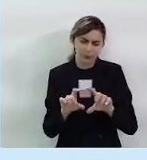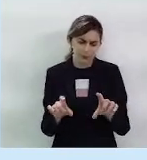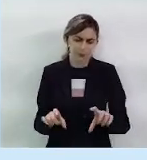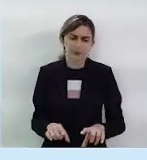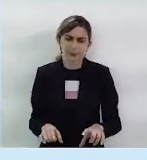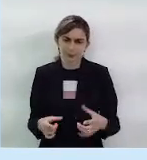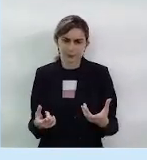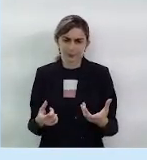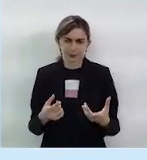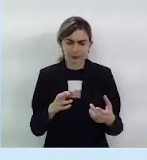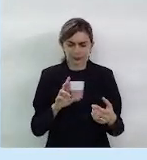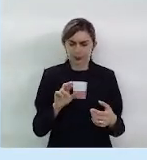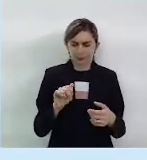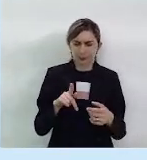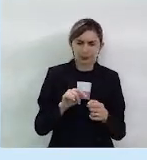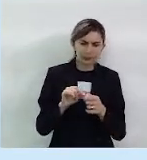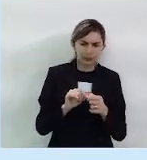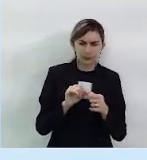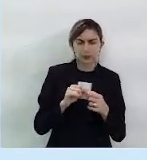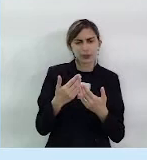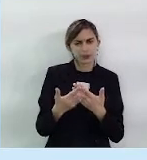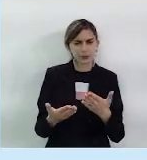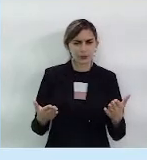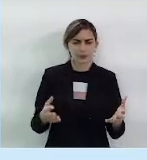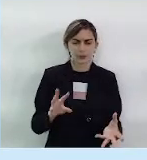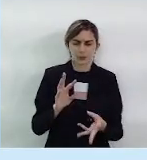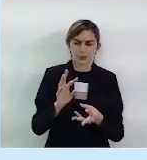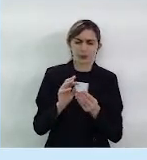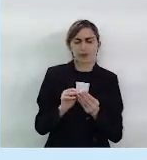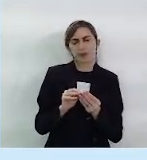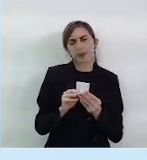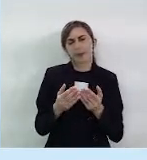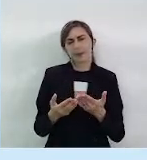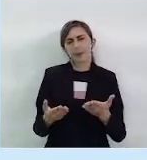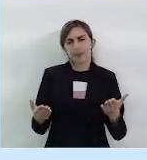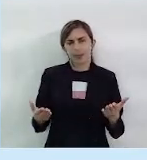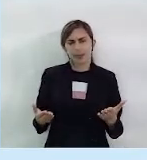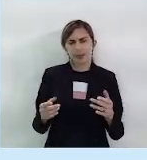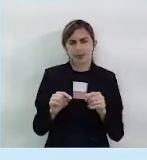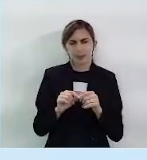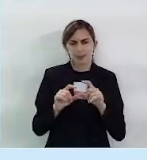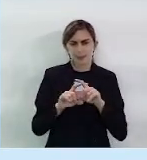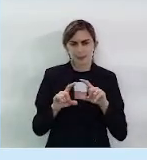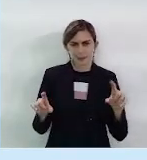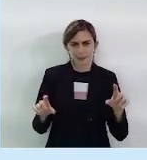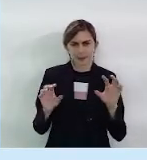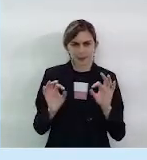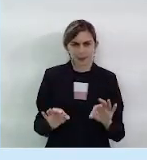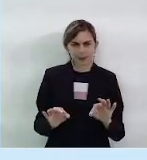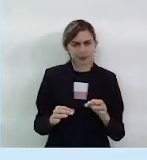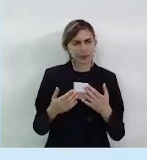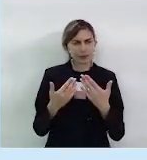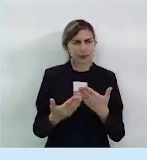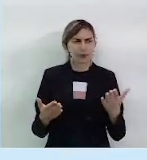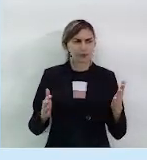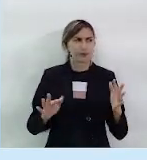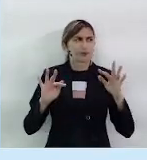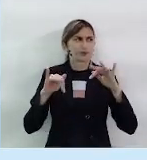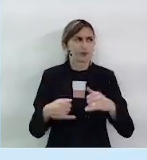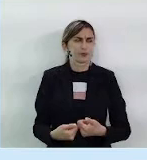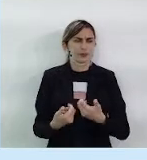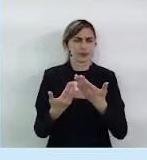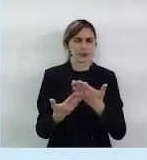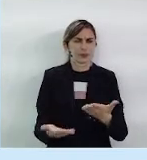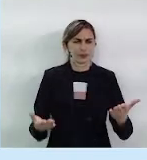que serão regidos, né? E esses complementos que serão os termos regentes, tá? Para a gente ficar